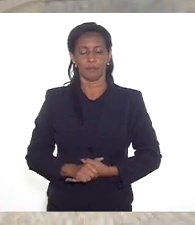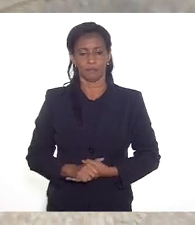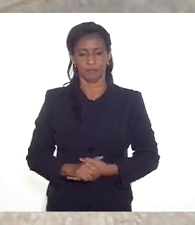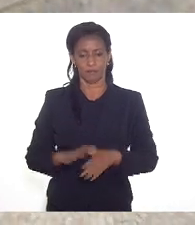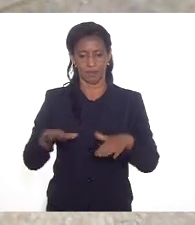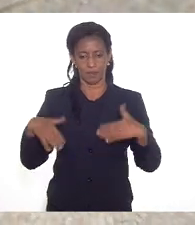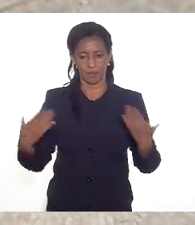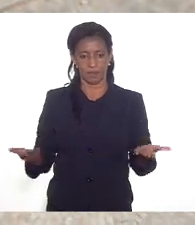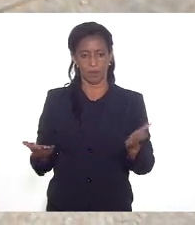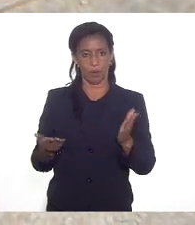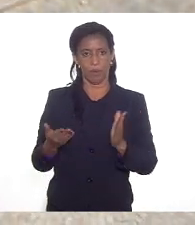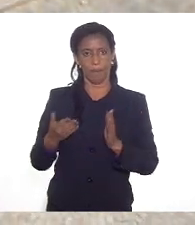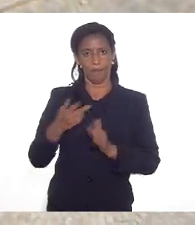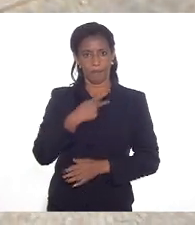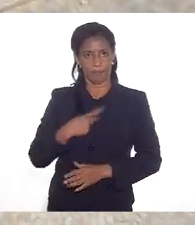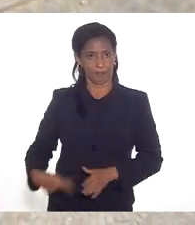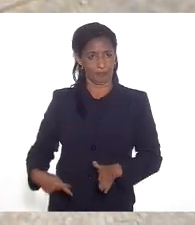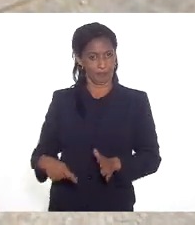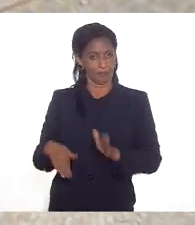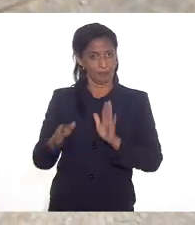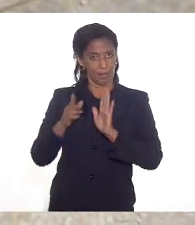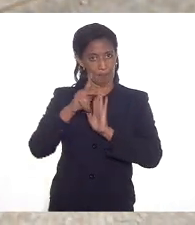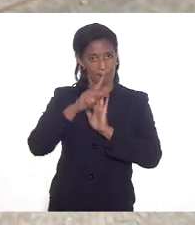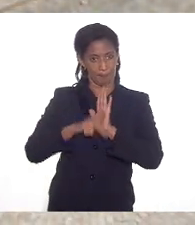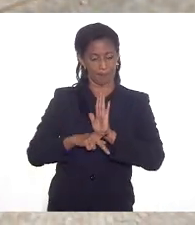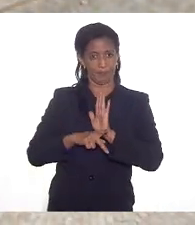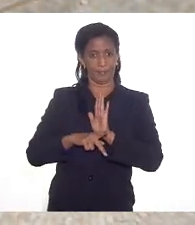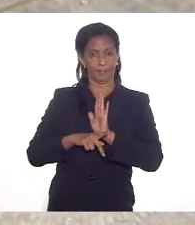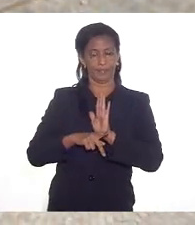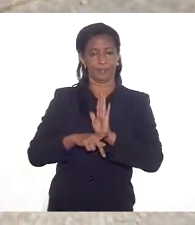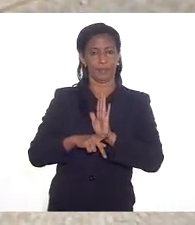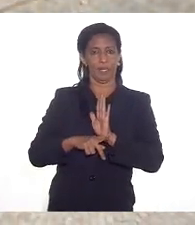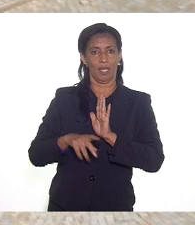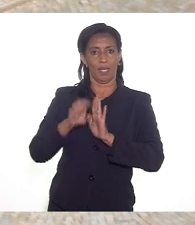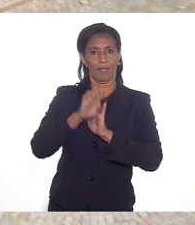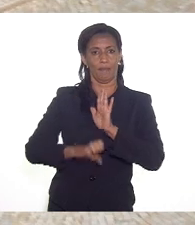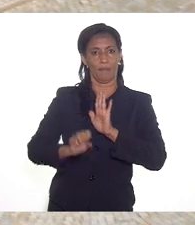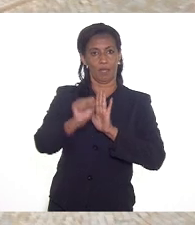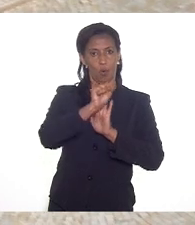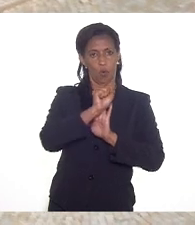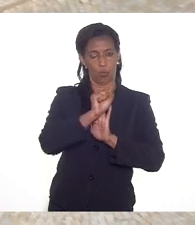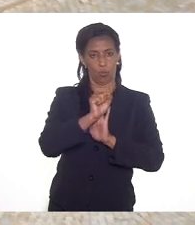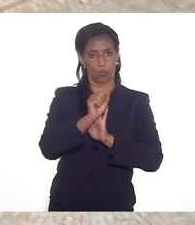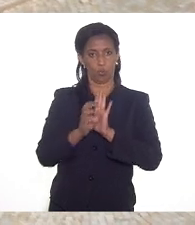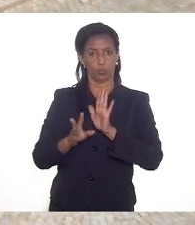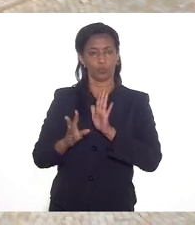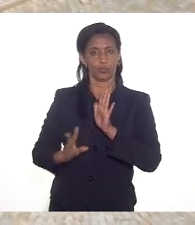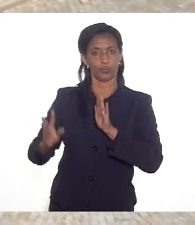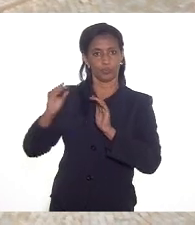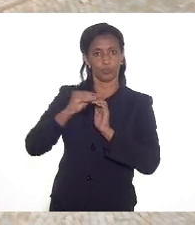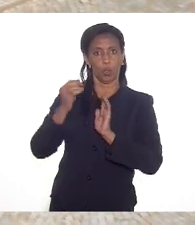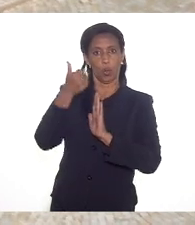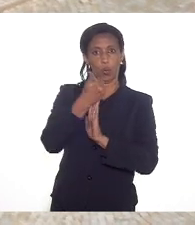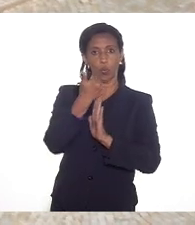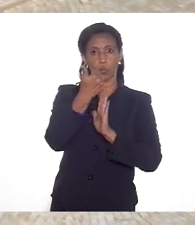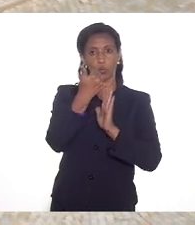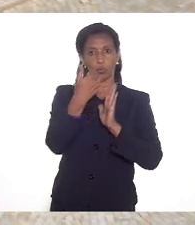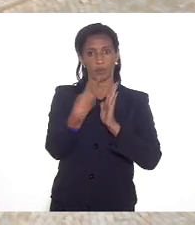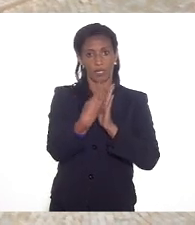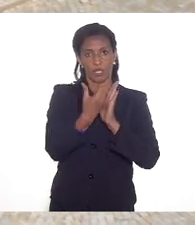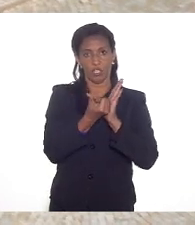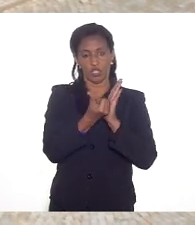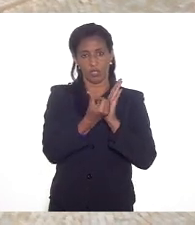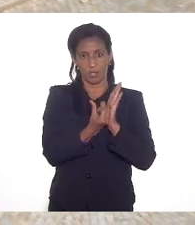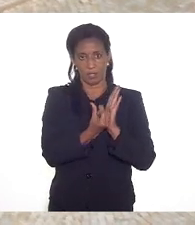o seu presente parecer favorável à emenda oito trabalhava com subemenda Cristina ativa as emendas um 13 16 e